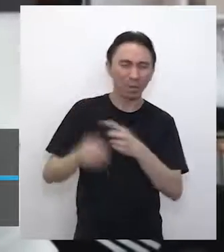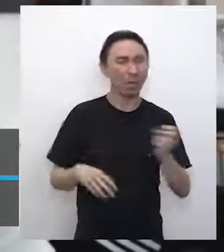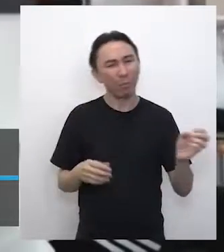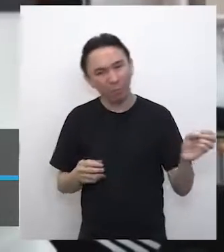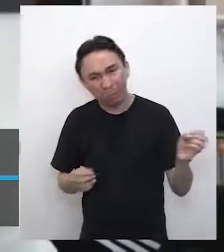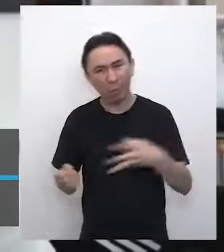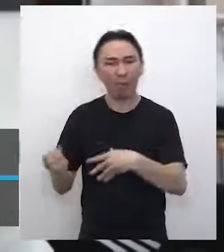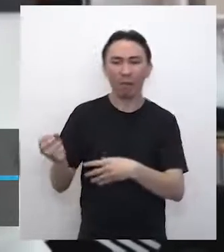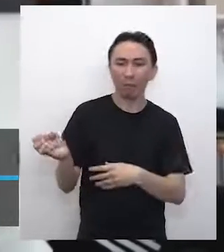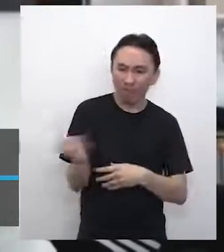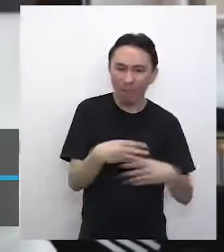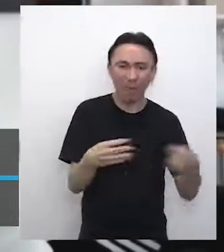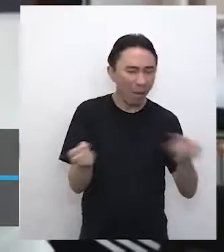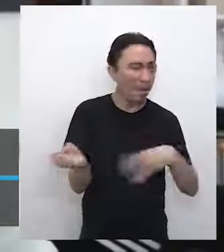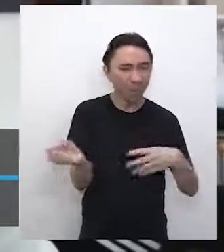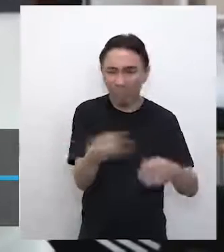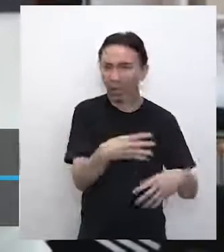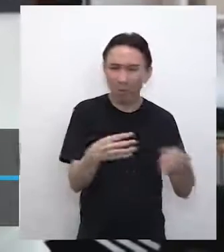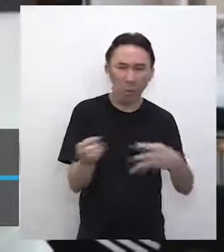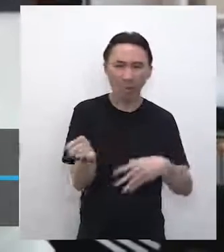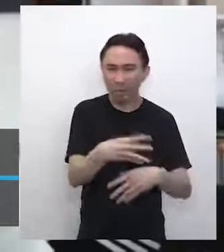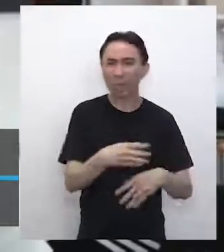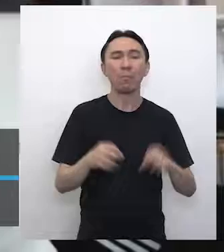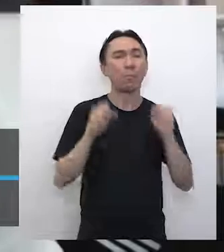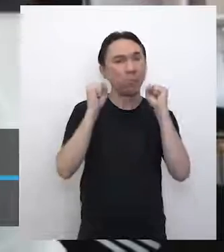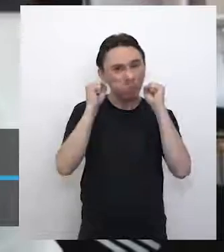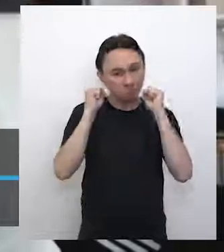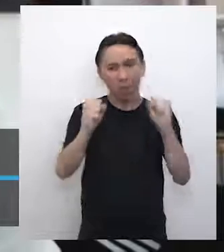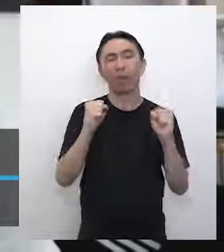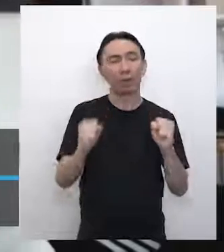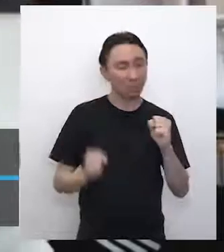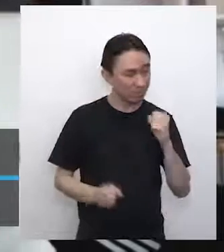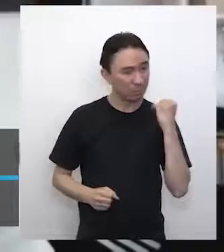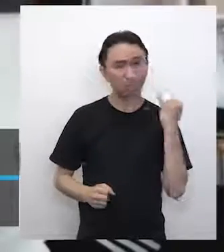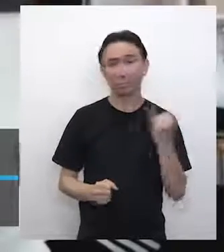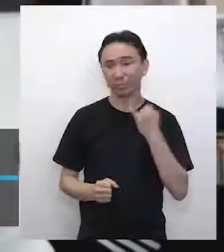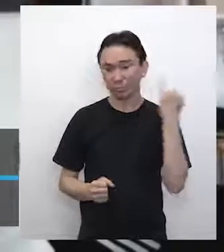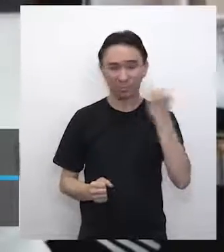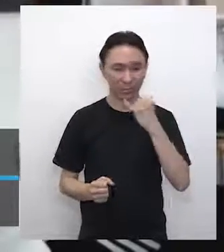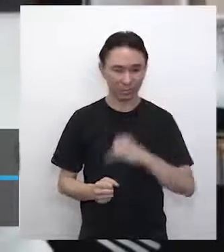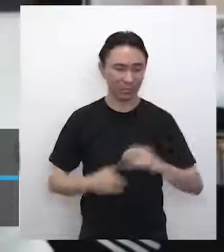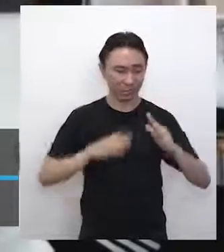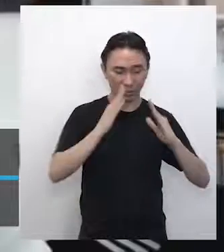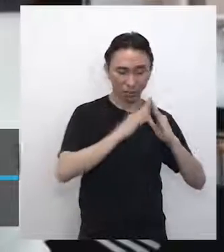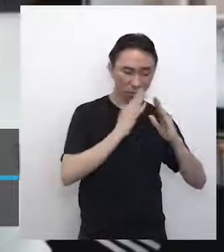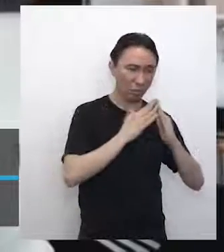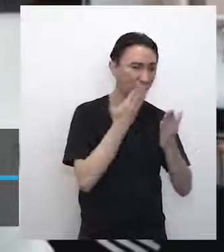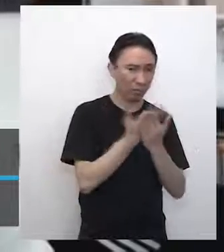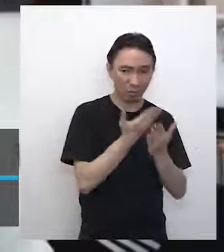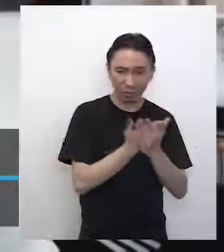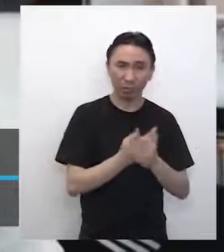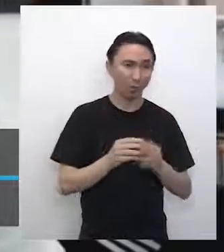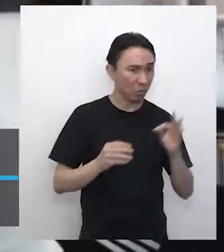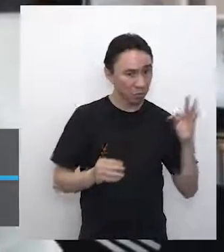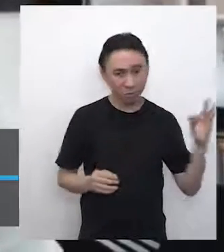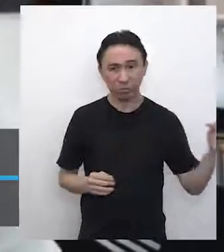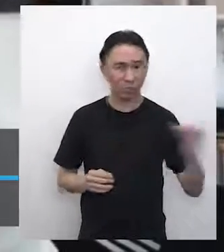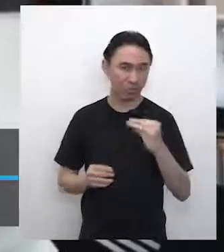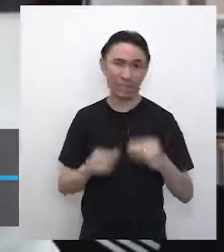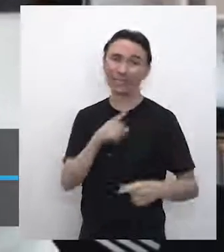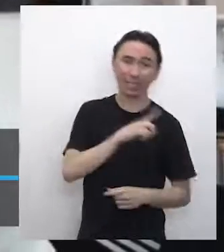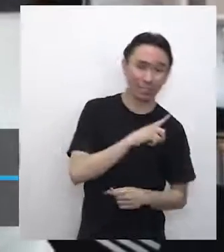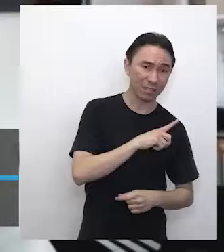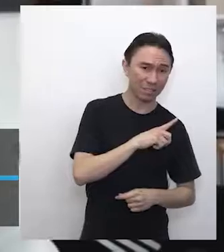mais novas ferramentas. É sempre importante, né? Nem sempre todas as escolas vão ter disponibilidade, mas a gente